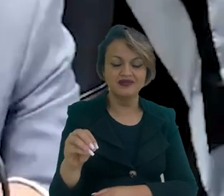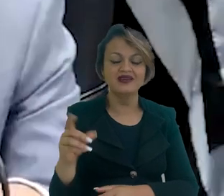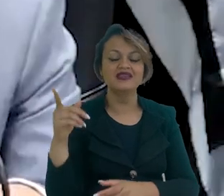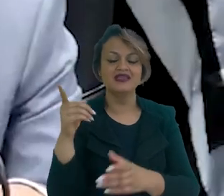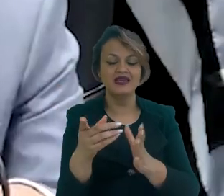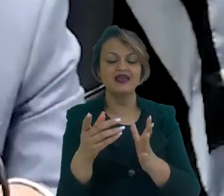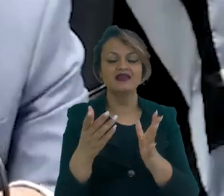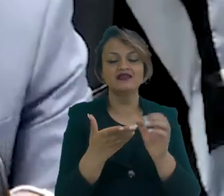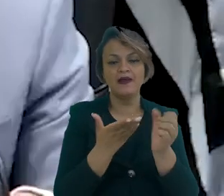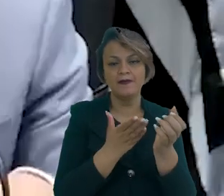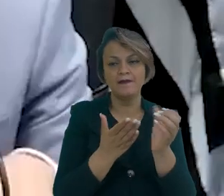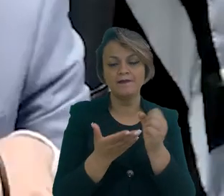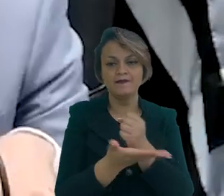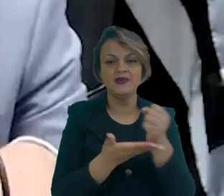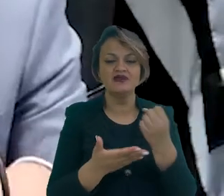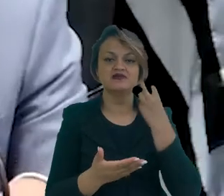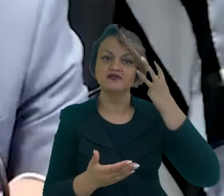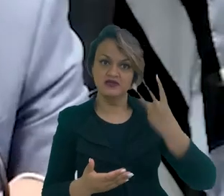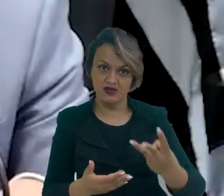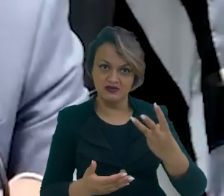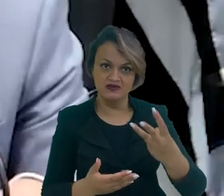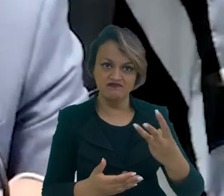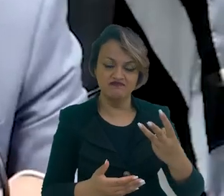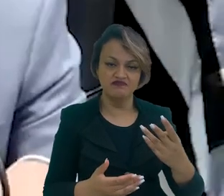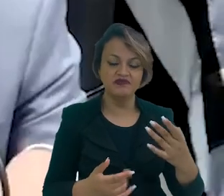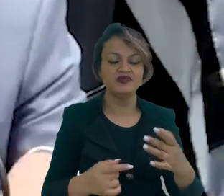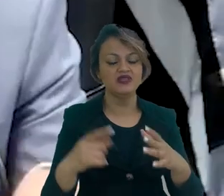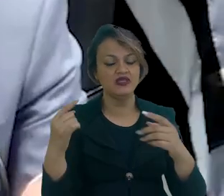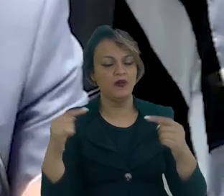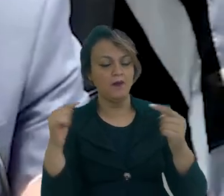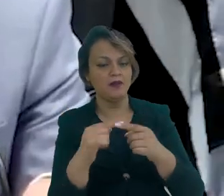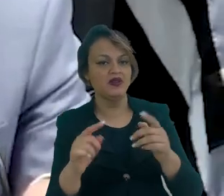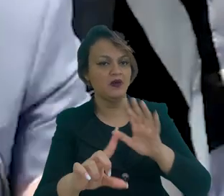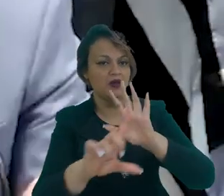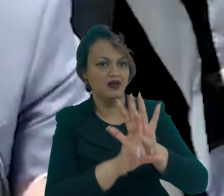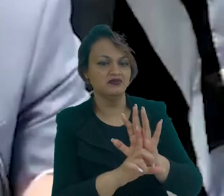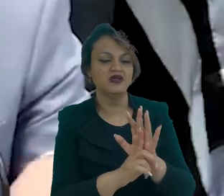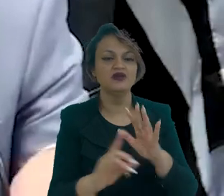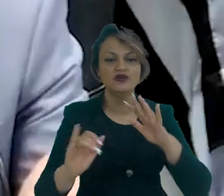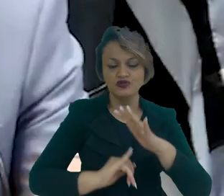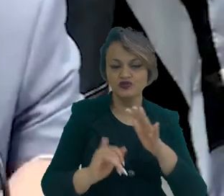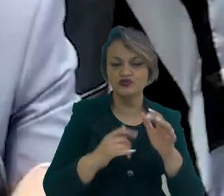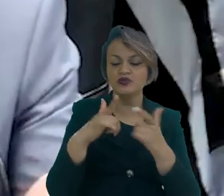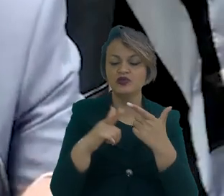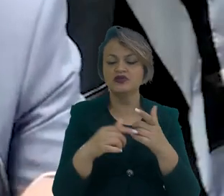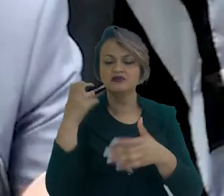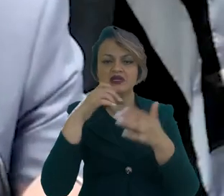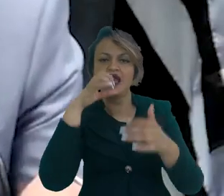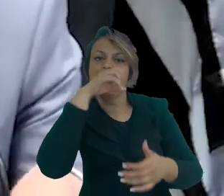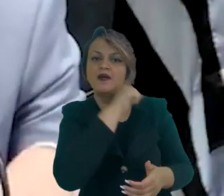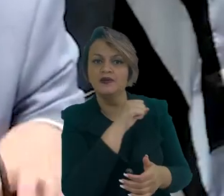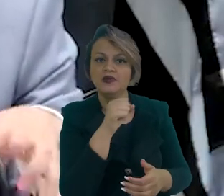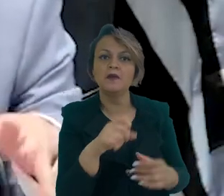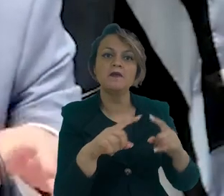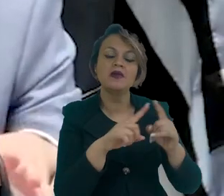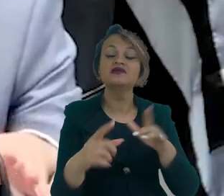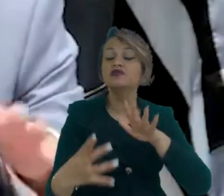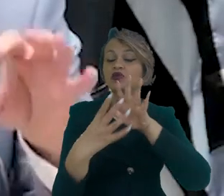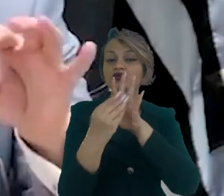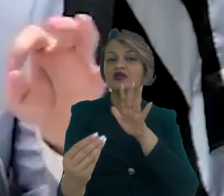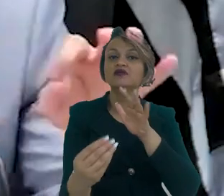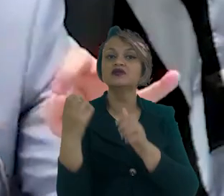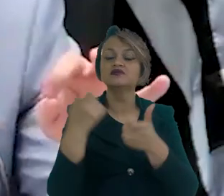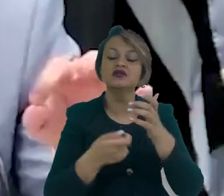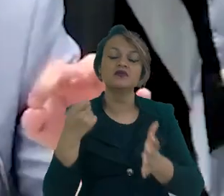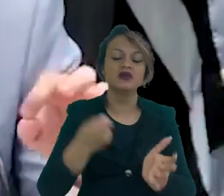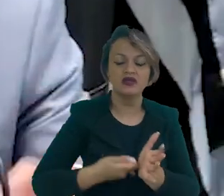Romano que foi vivida que é um modelo bipartite contrato e delito ou a pelícito então nas institutos de